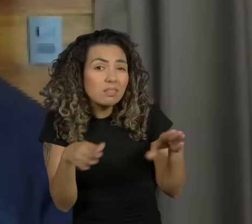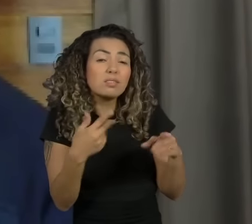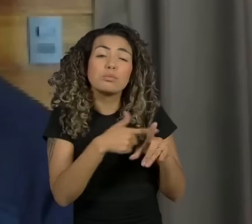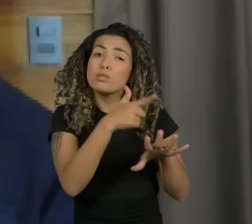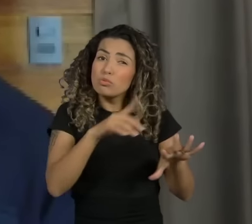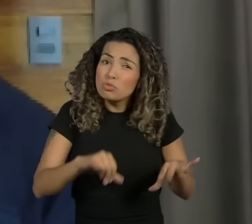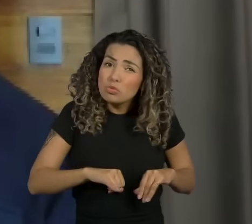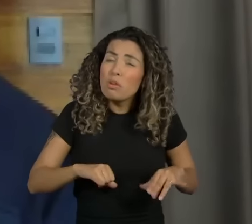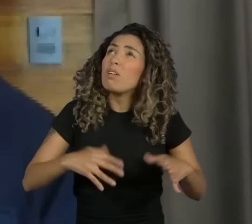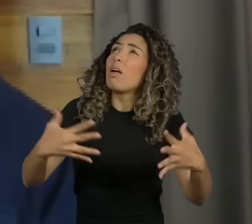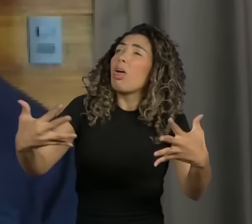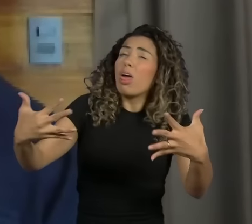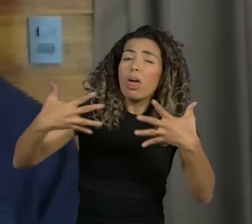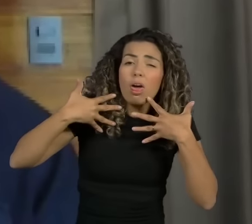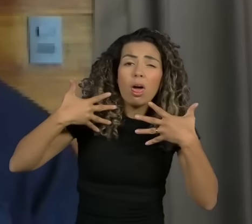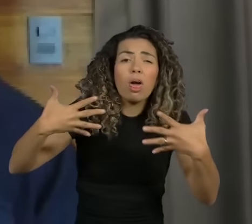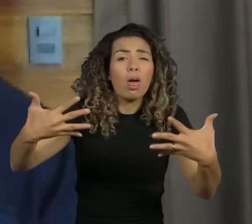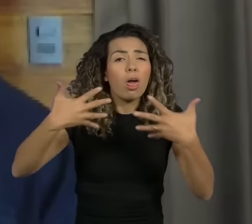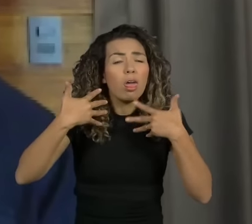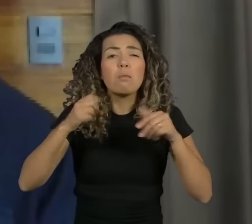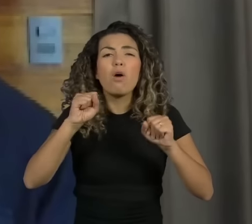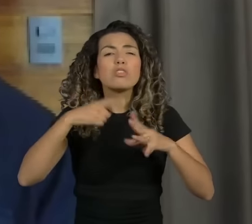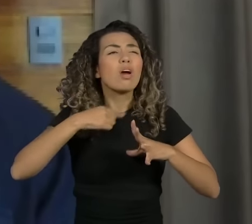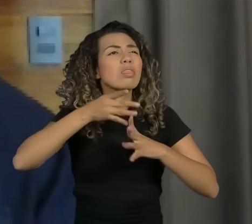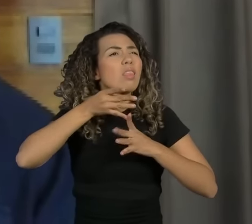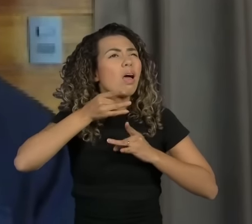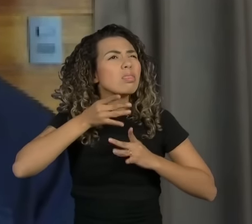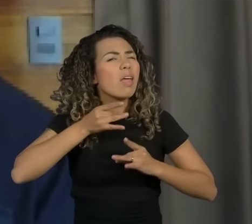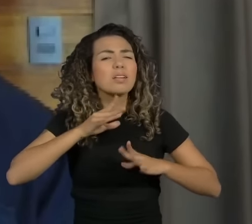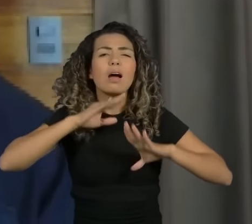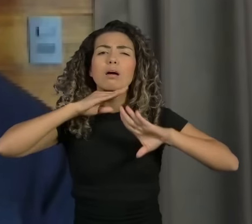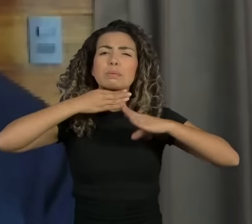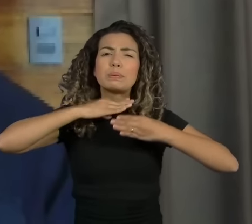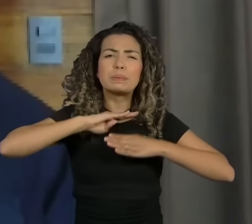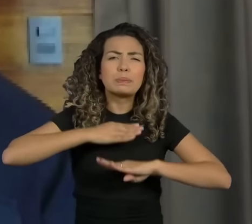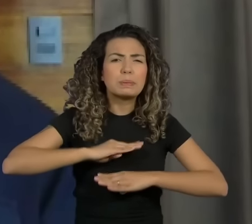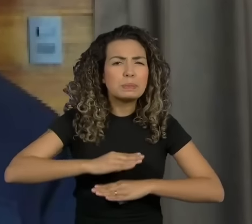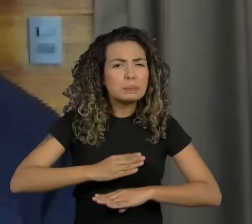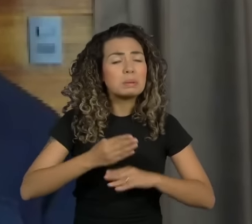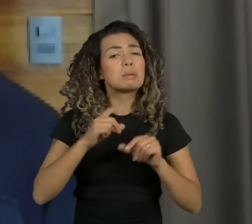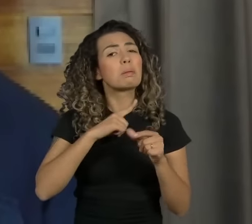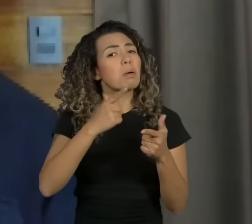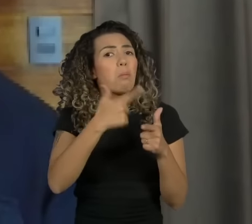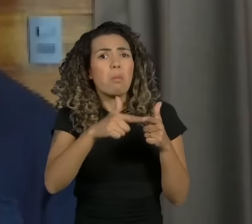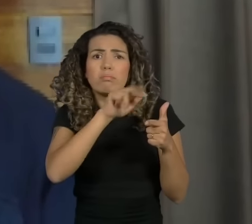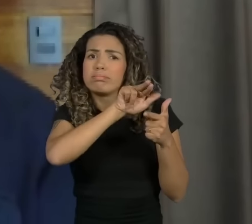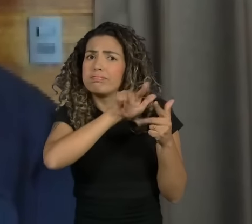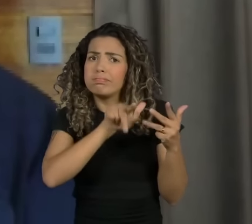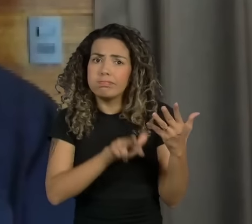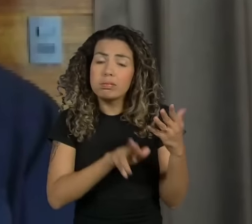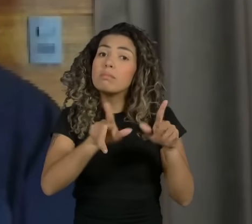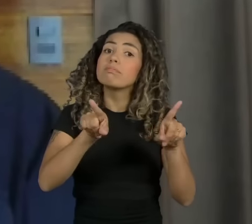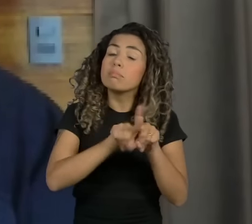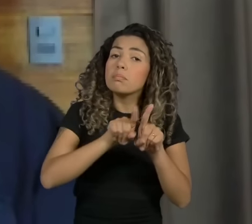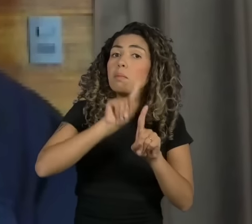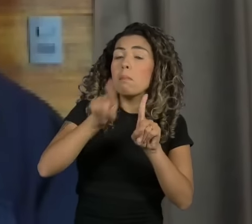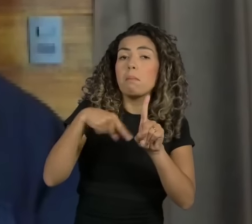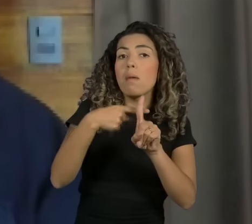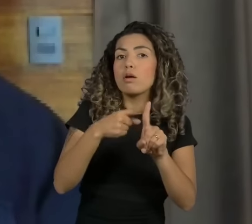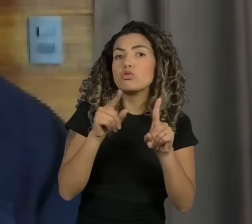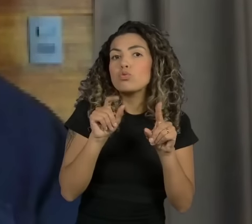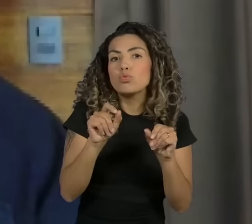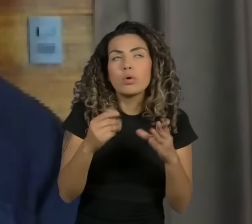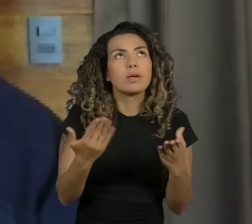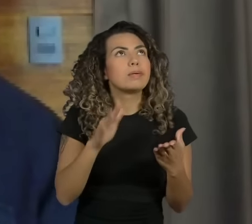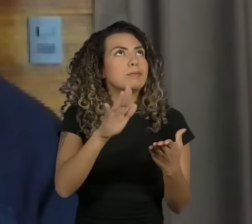mais elevadas, com risco de desidratação ou outros problemas, existem problemas associados também, como,